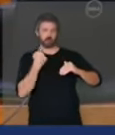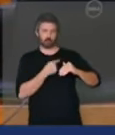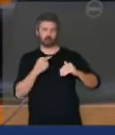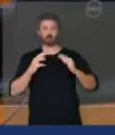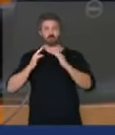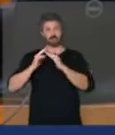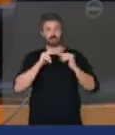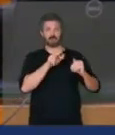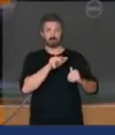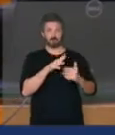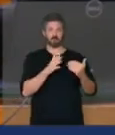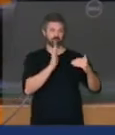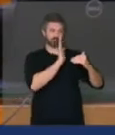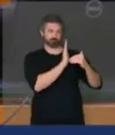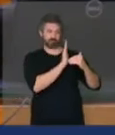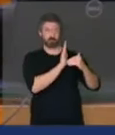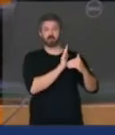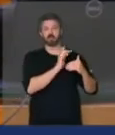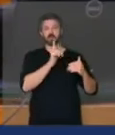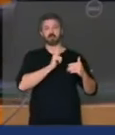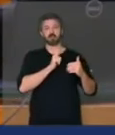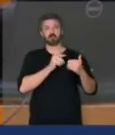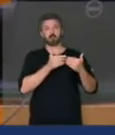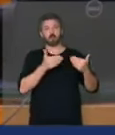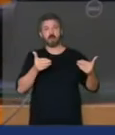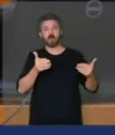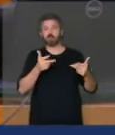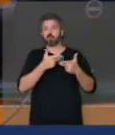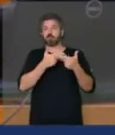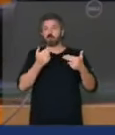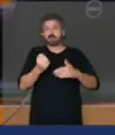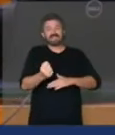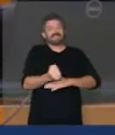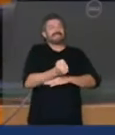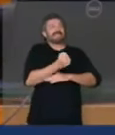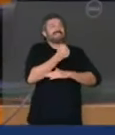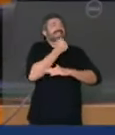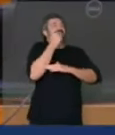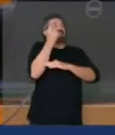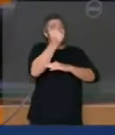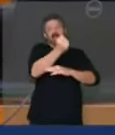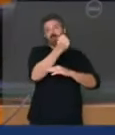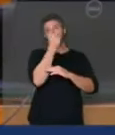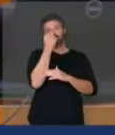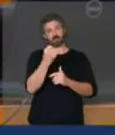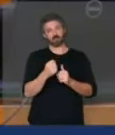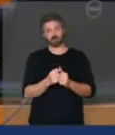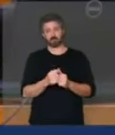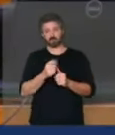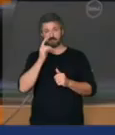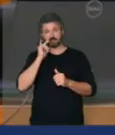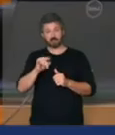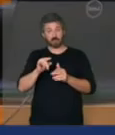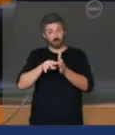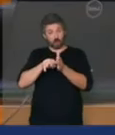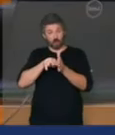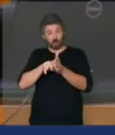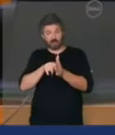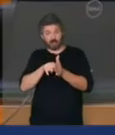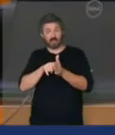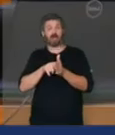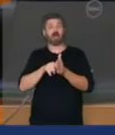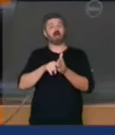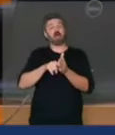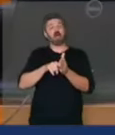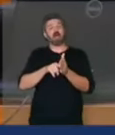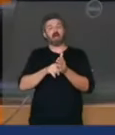Senado Federal, abre um precedente de enorme gravidade. Analisando em particular a liberdade de